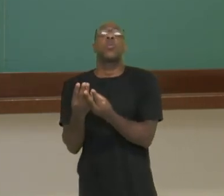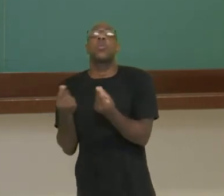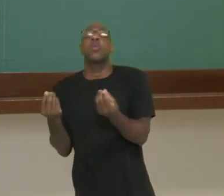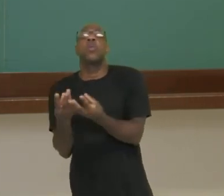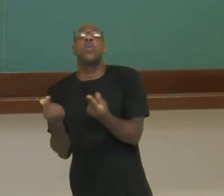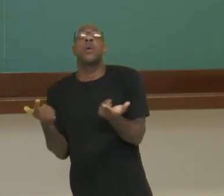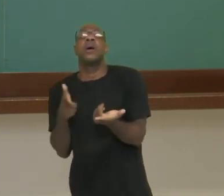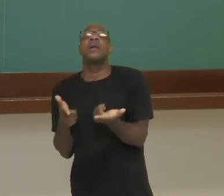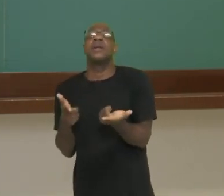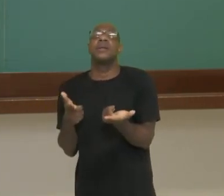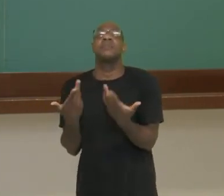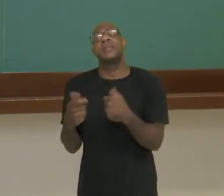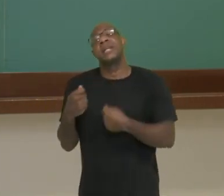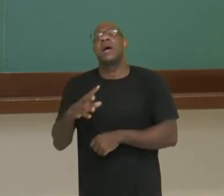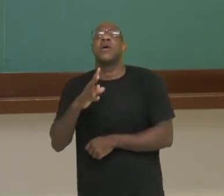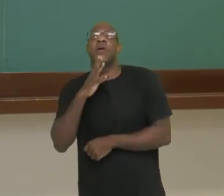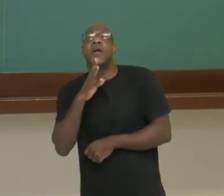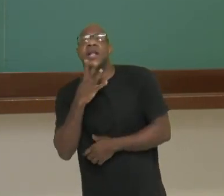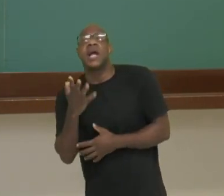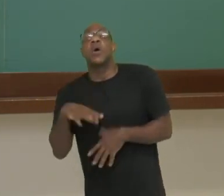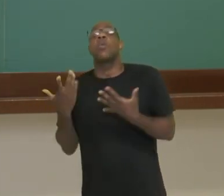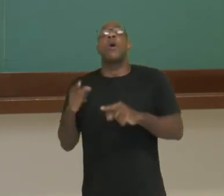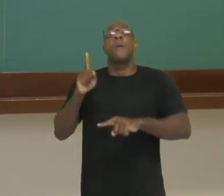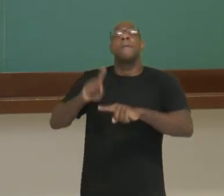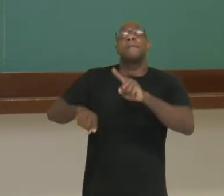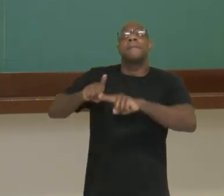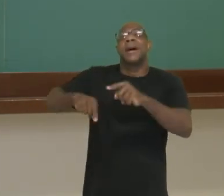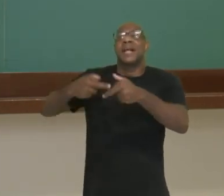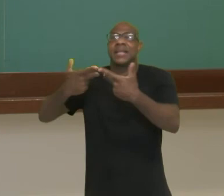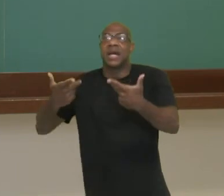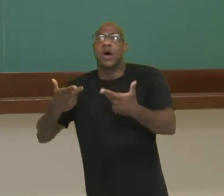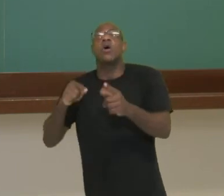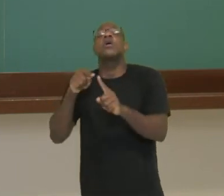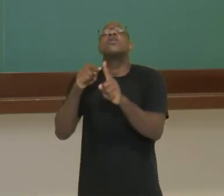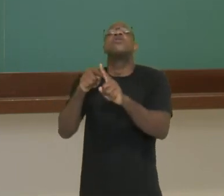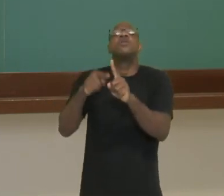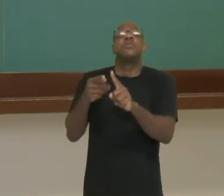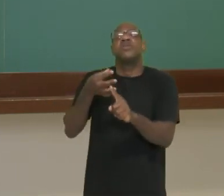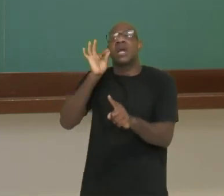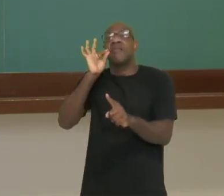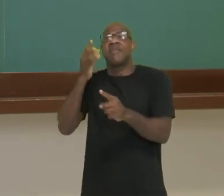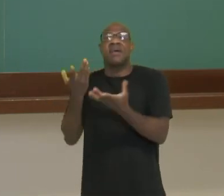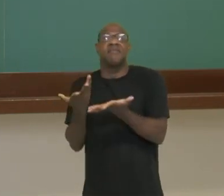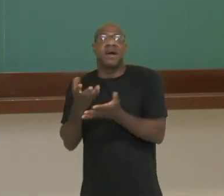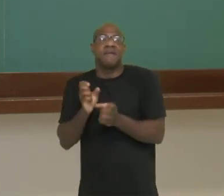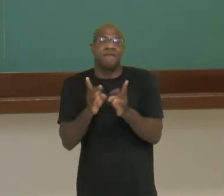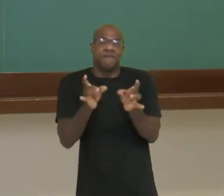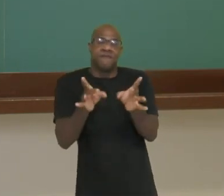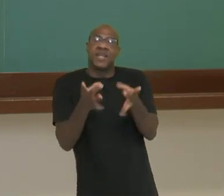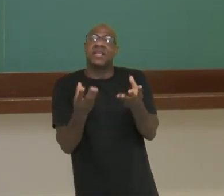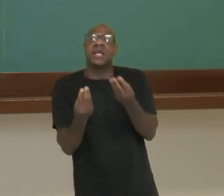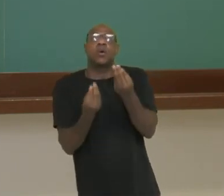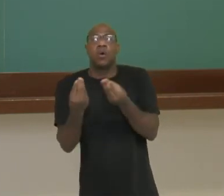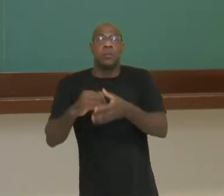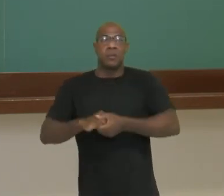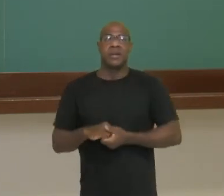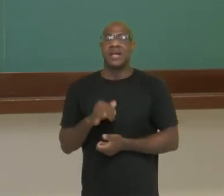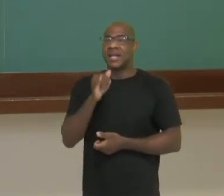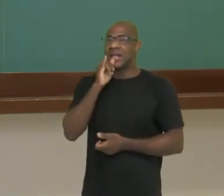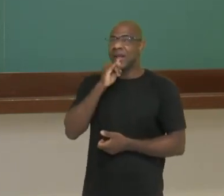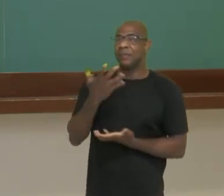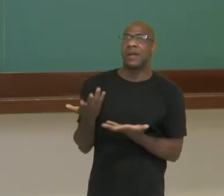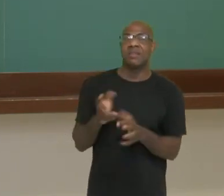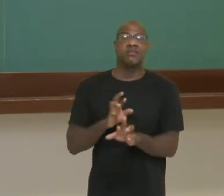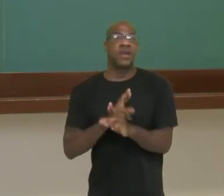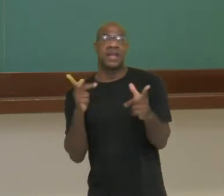a conhecer que tipo de material, que tipo de café que ela vai oferecer. Ela vai oferecer uma carta muito grande de cafés e